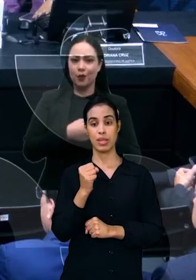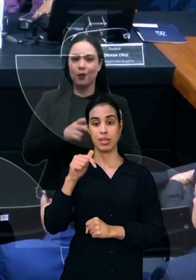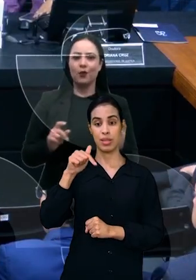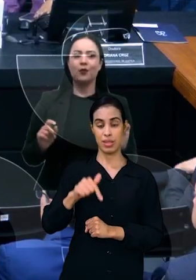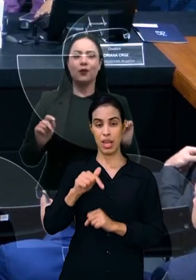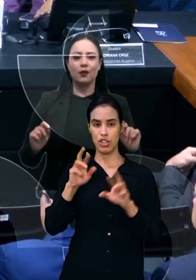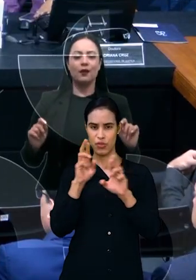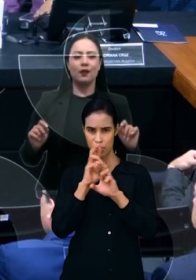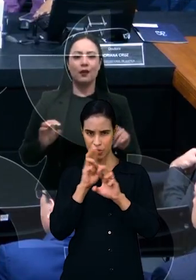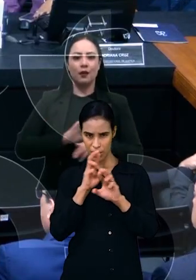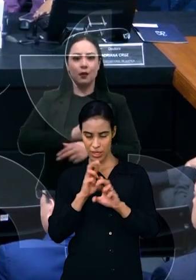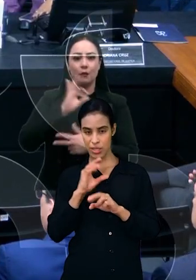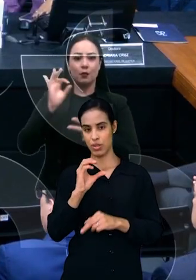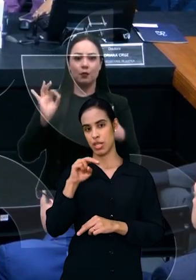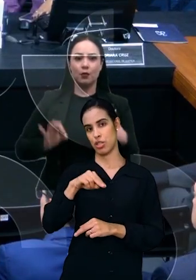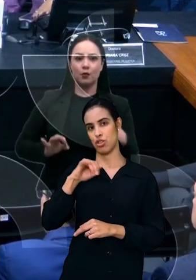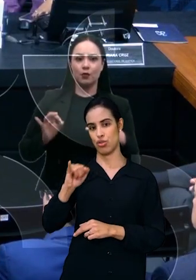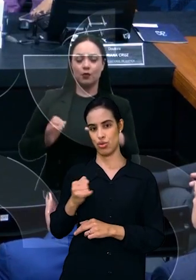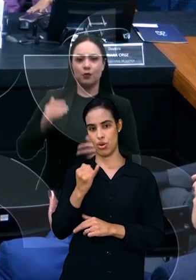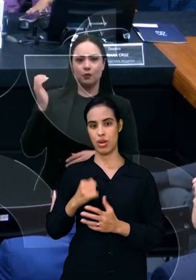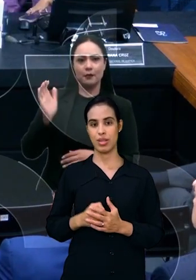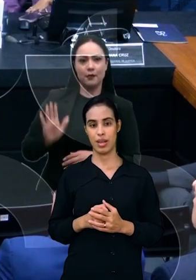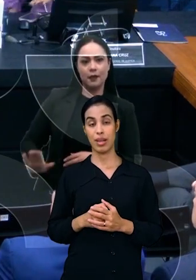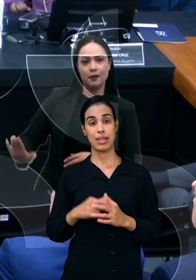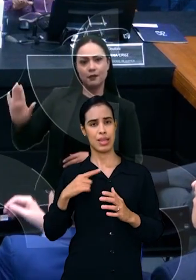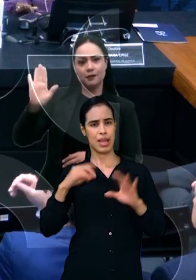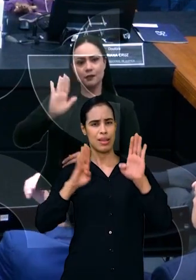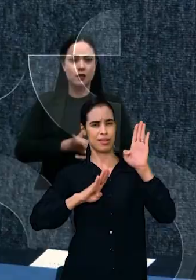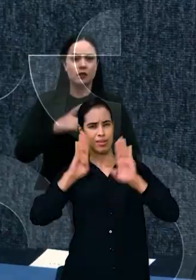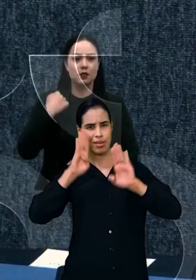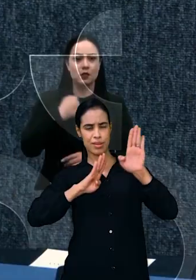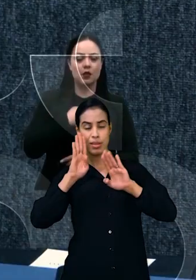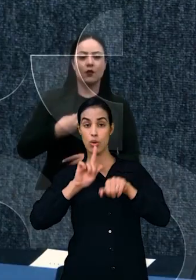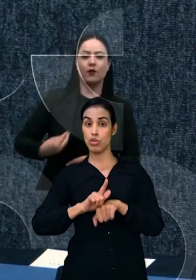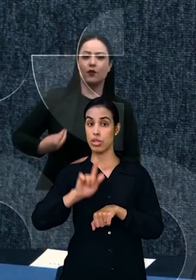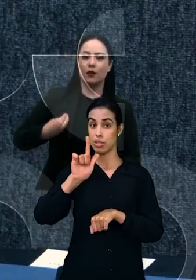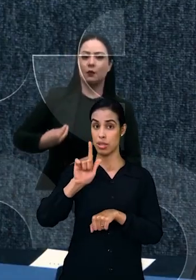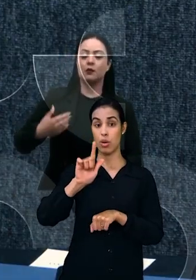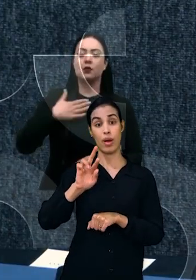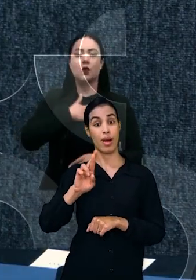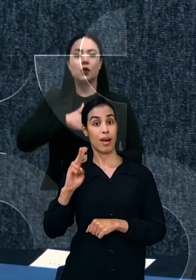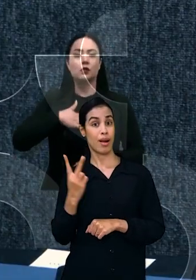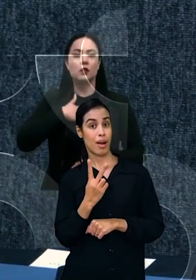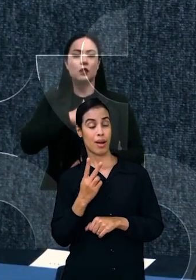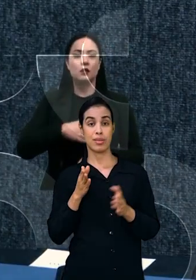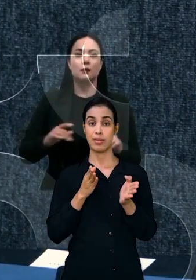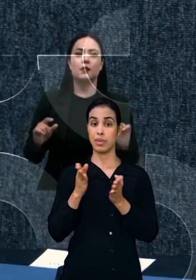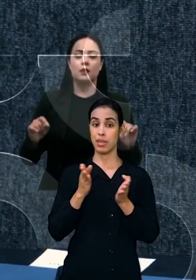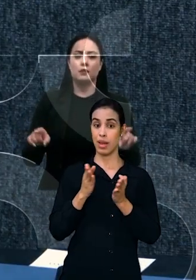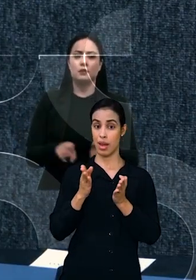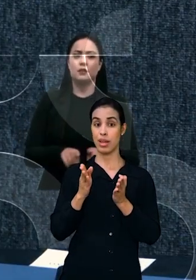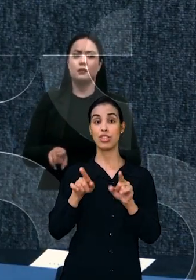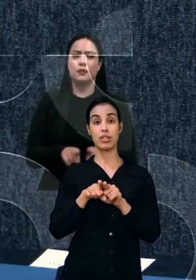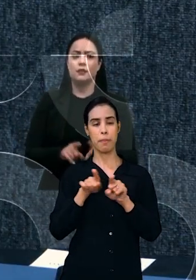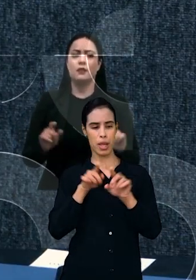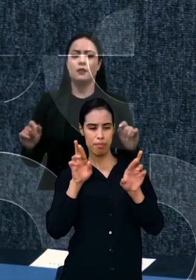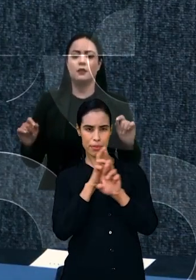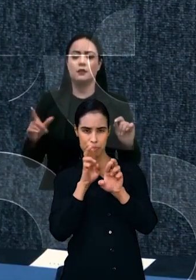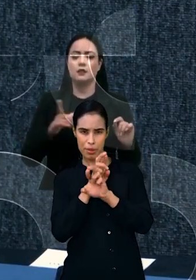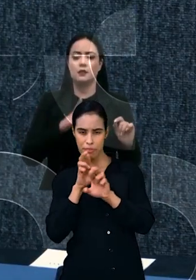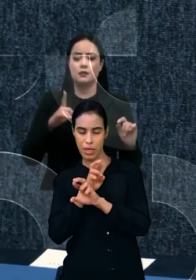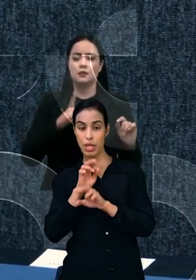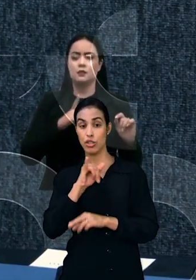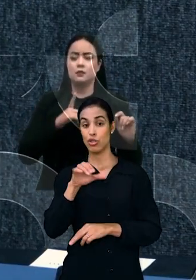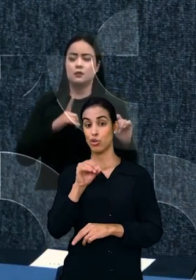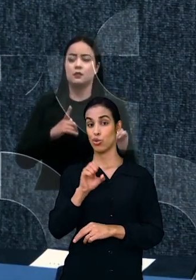todo, foram 87 itens verificados pelo CNJ, como licitações, gestão de pessoas,